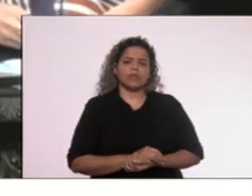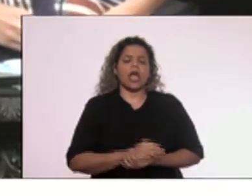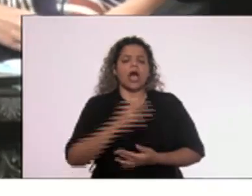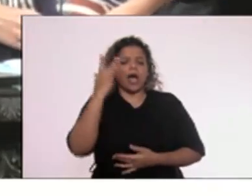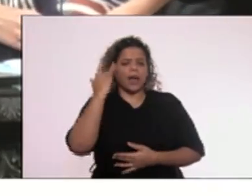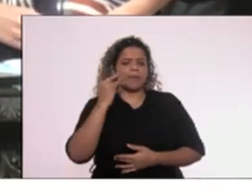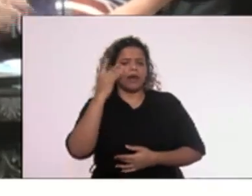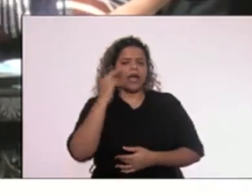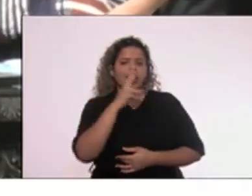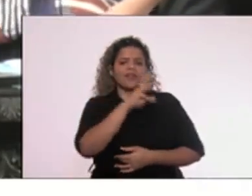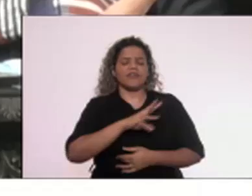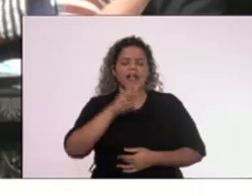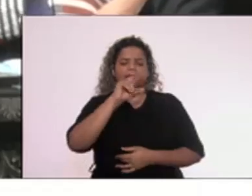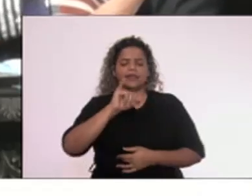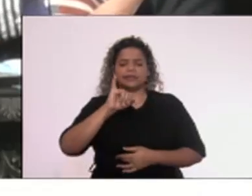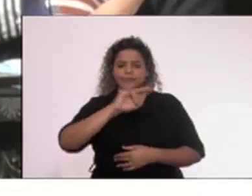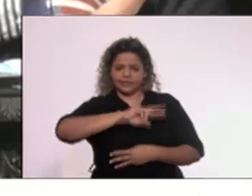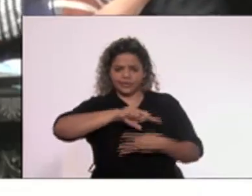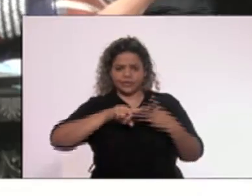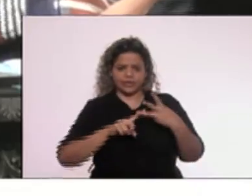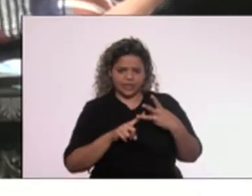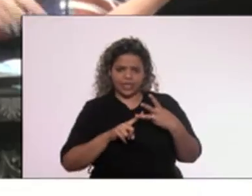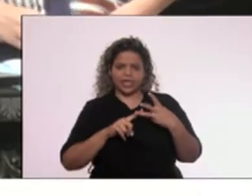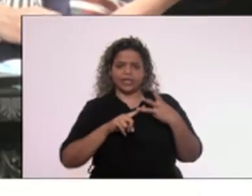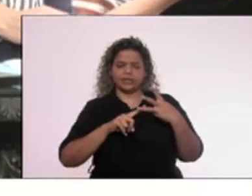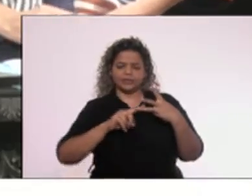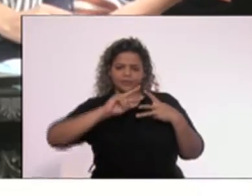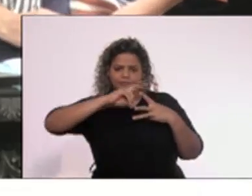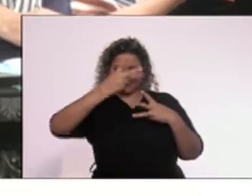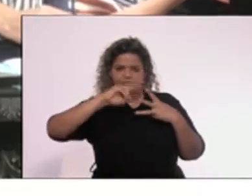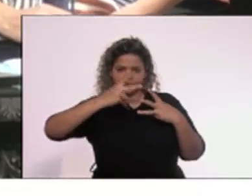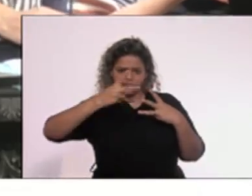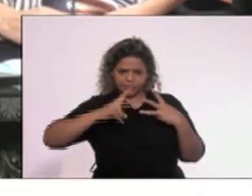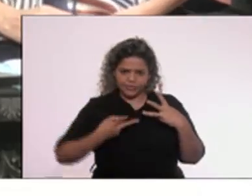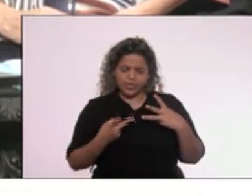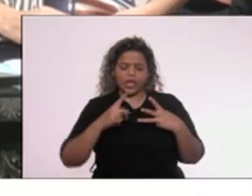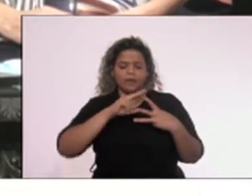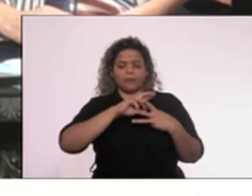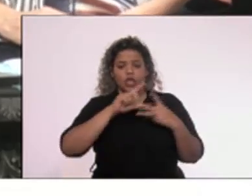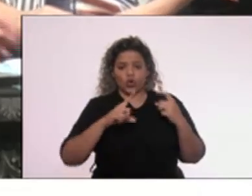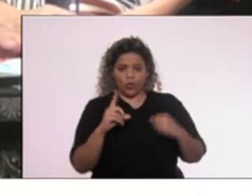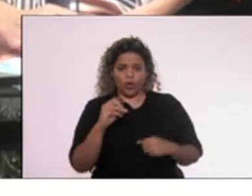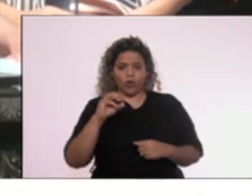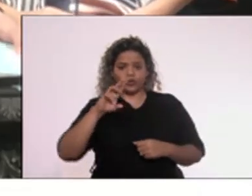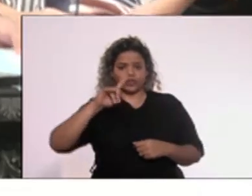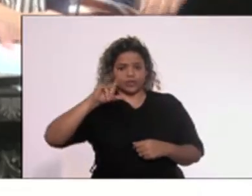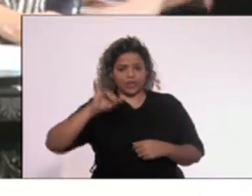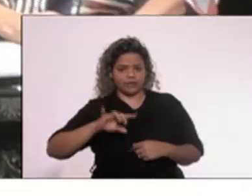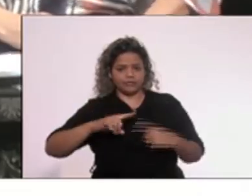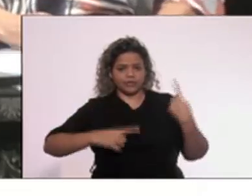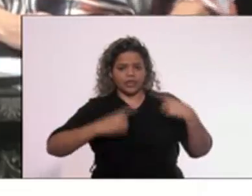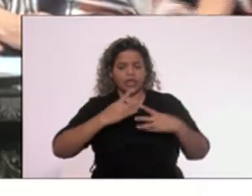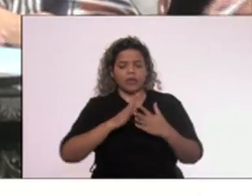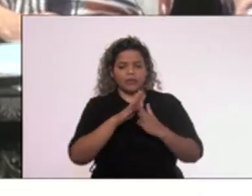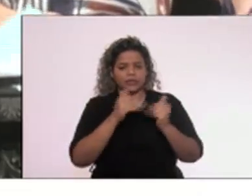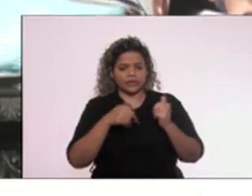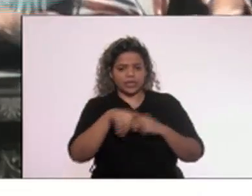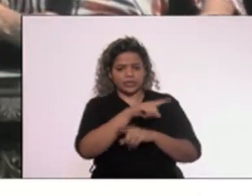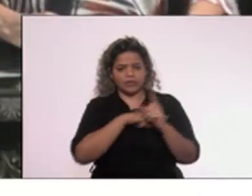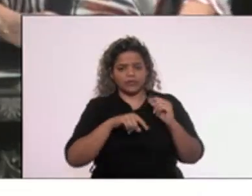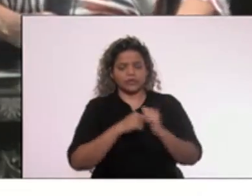iremos fazer 3 sessões extraordinárias e uma ordinária. E tomo licença dos senhores